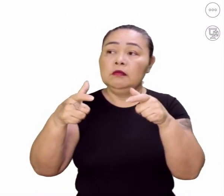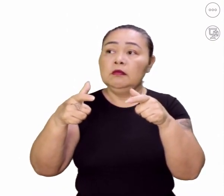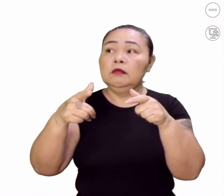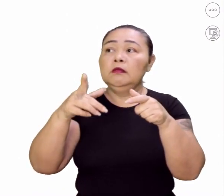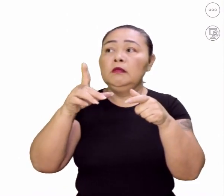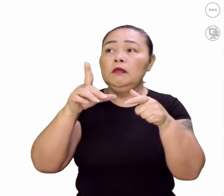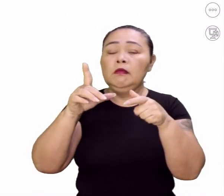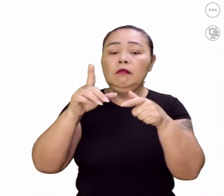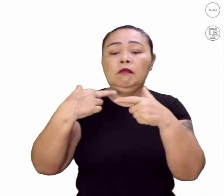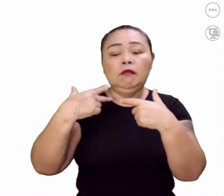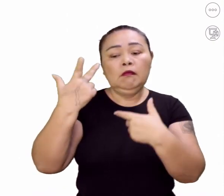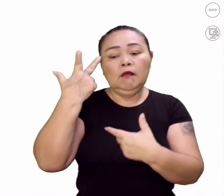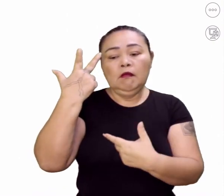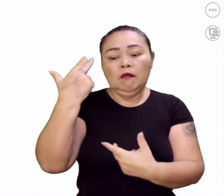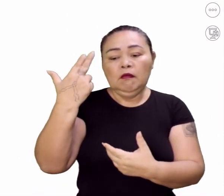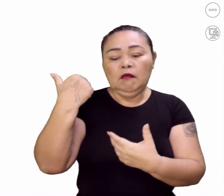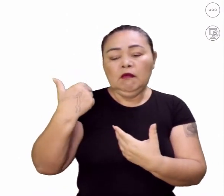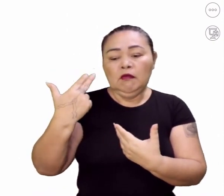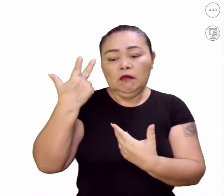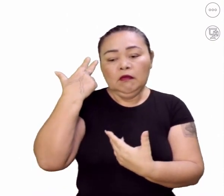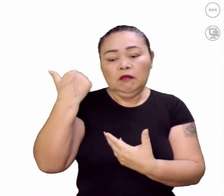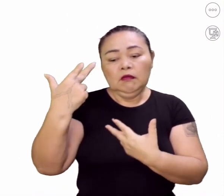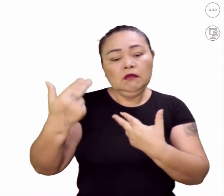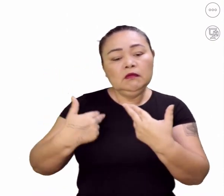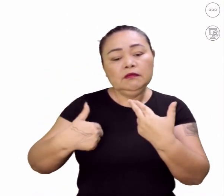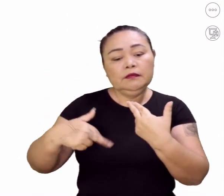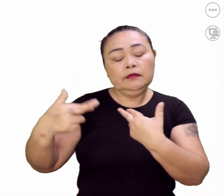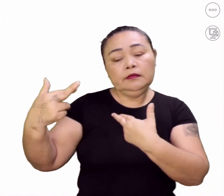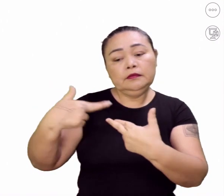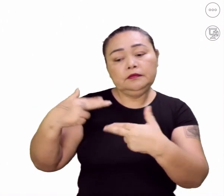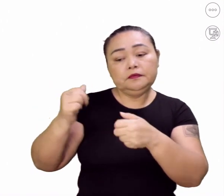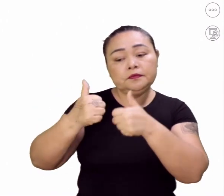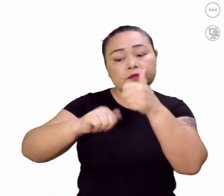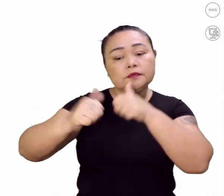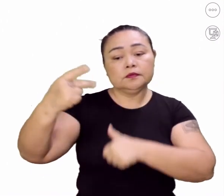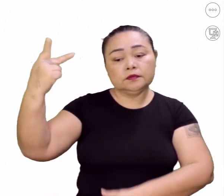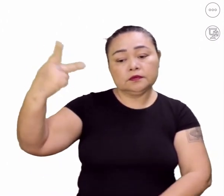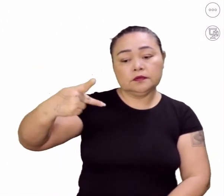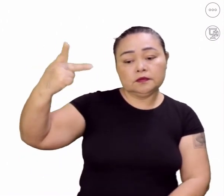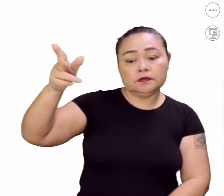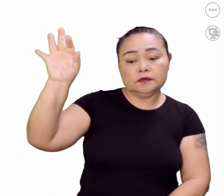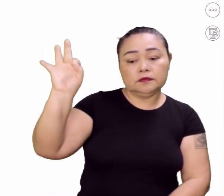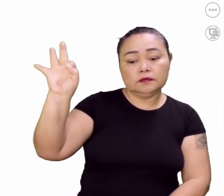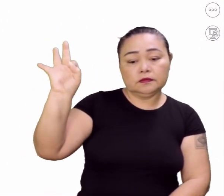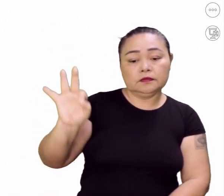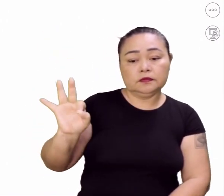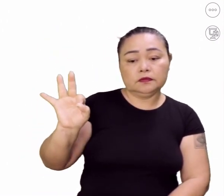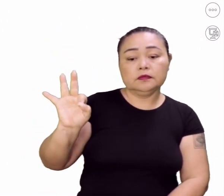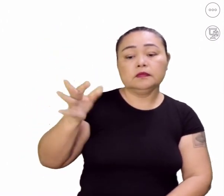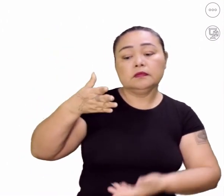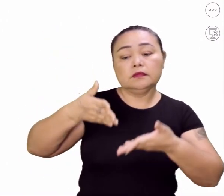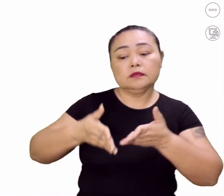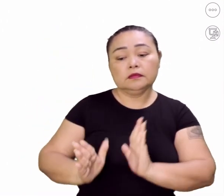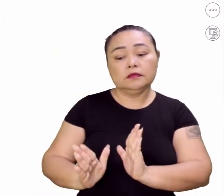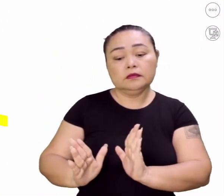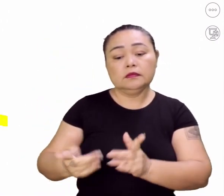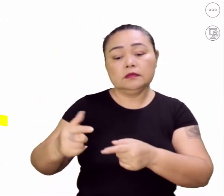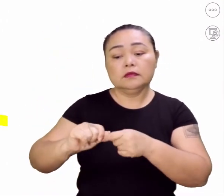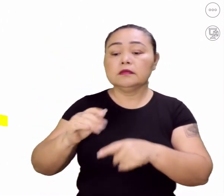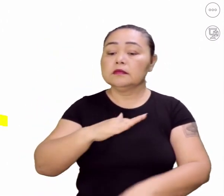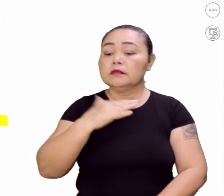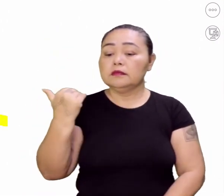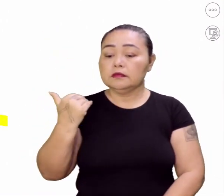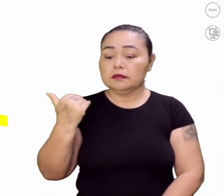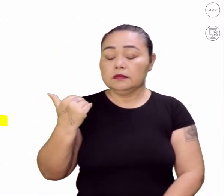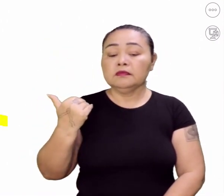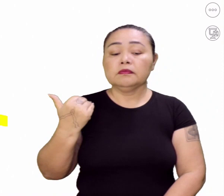crescimento natural, que é essa relação de análise de duas taxas, né? A natalidade e